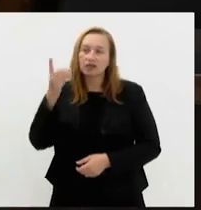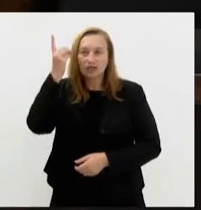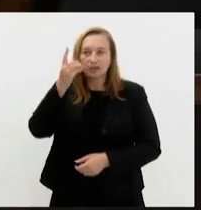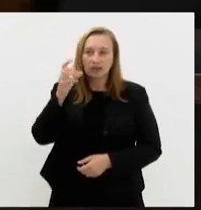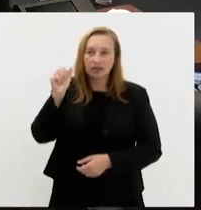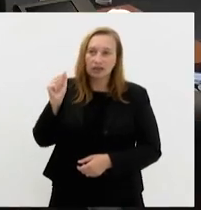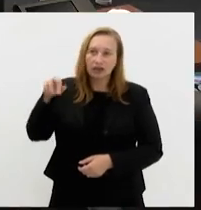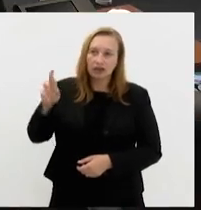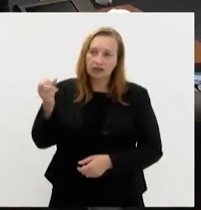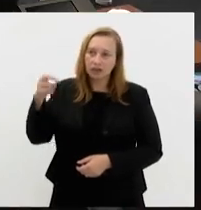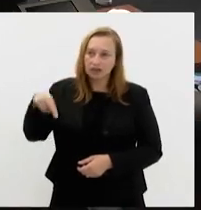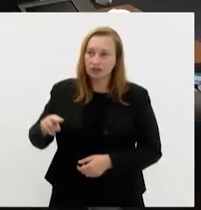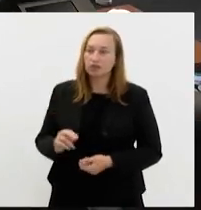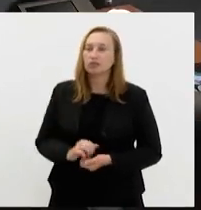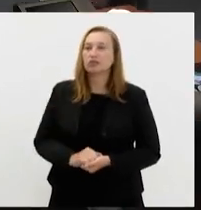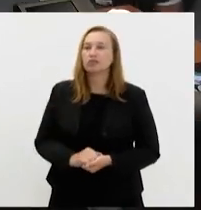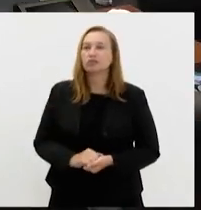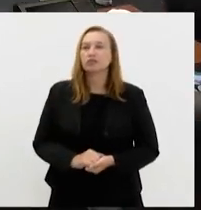Moraes.